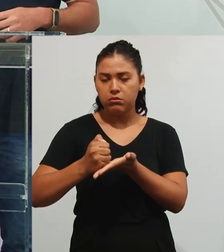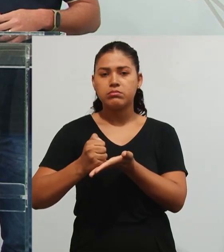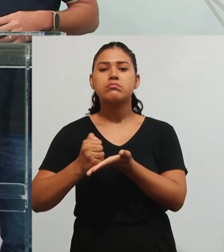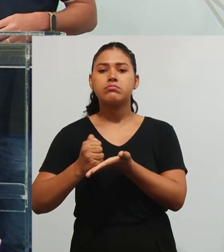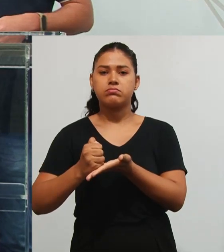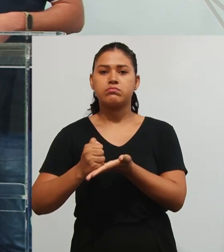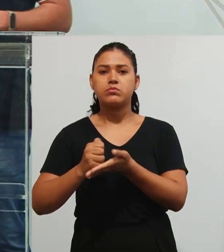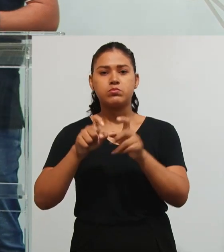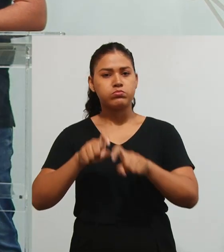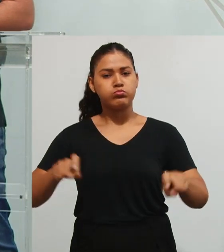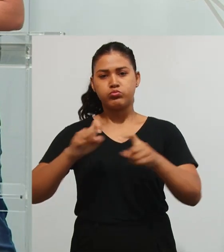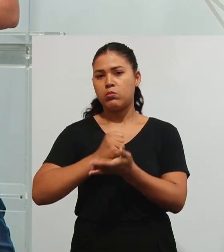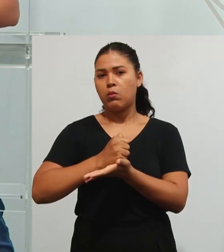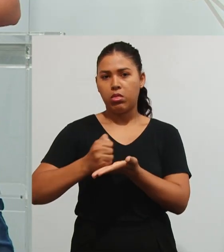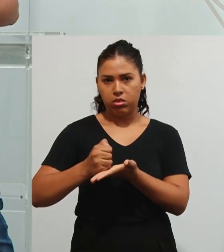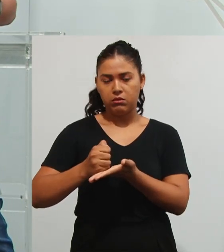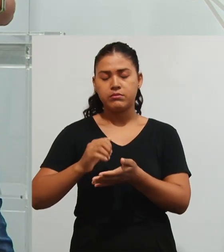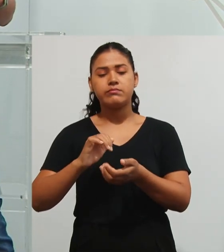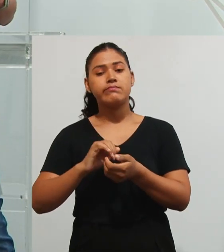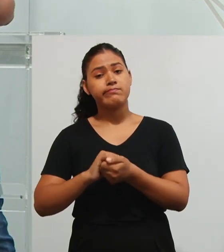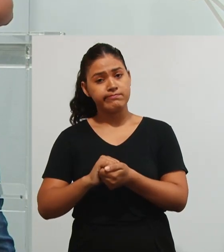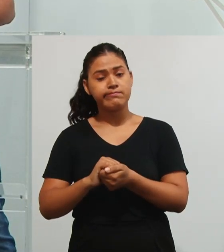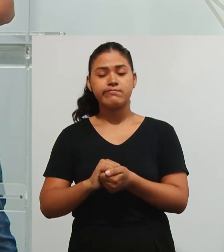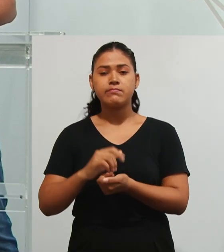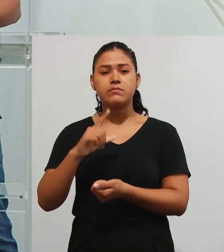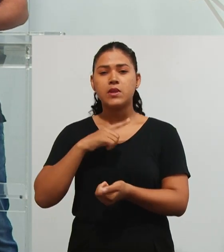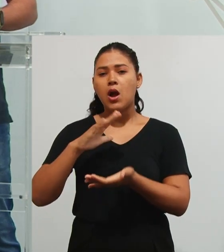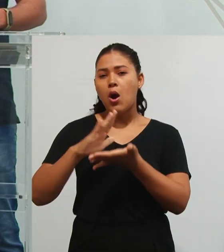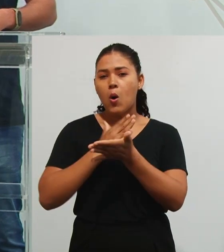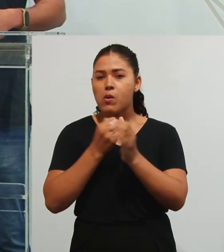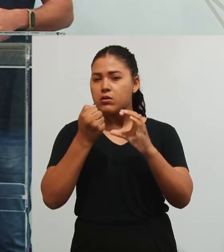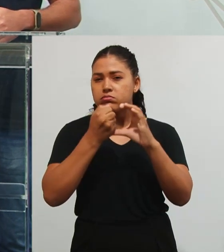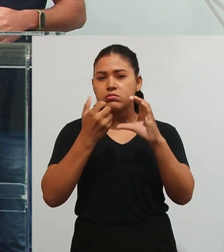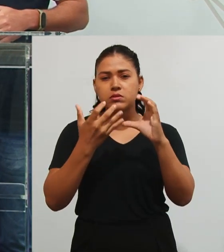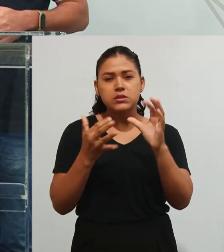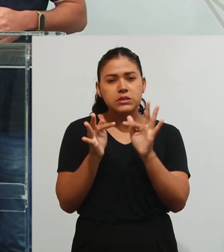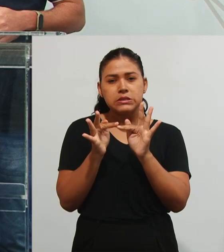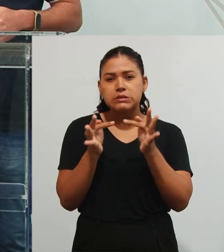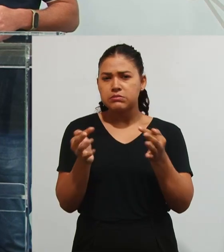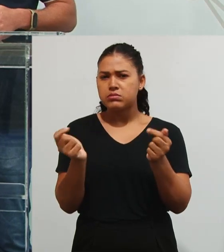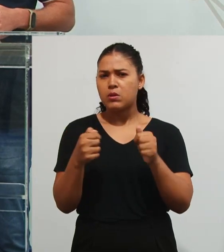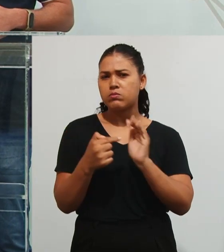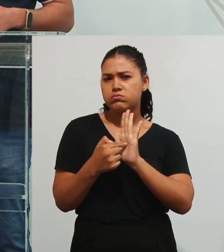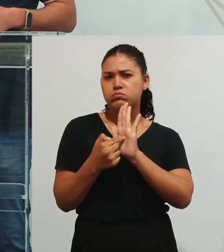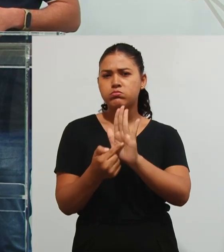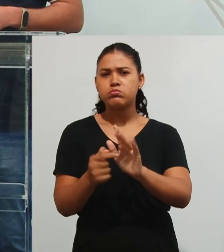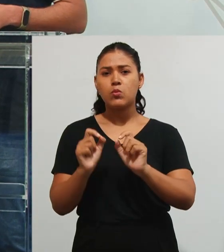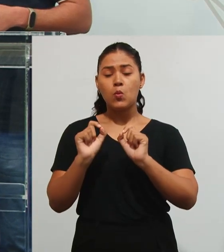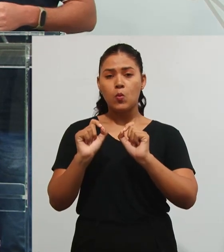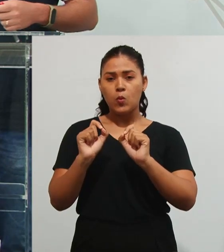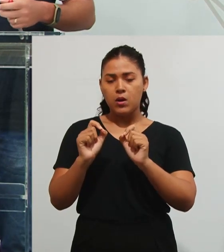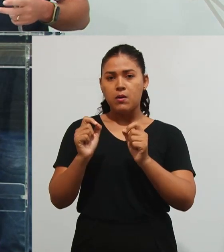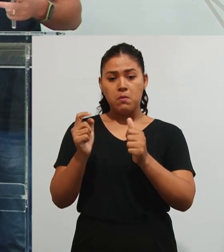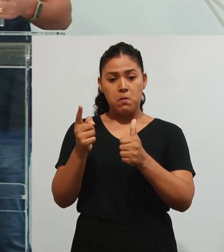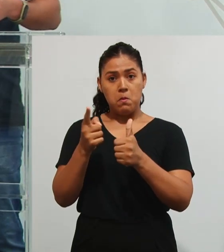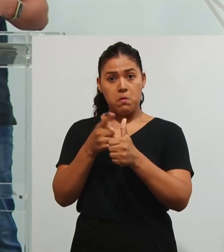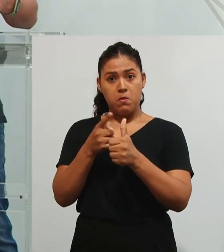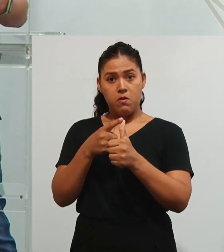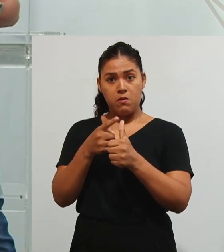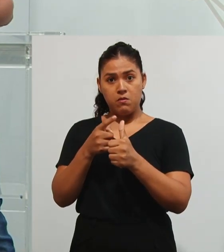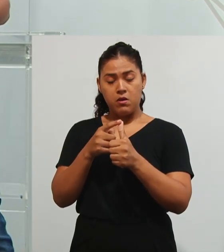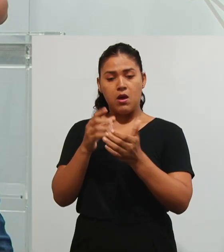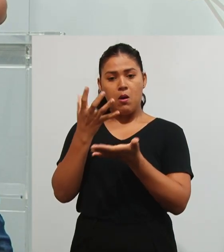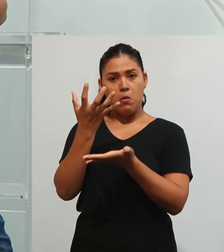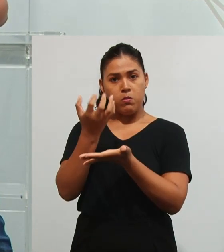computador, aí tudo bem. Então, algumas características que são importantes de serem destacadas em relação, especialmente, à capacidade